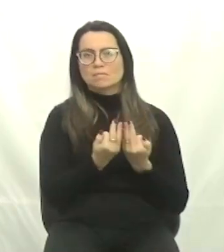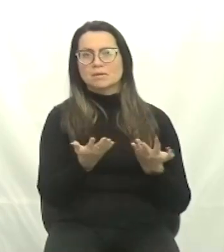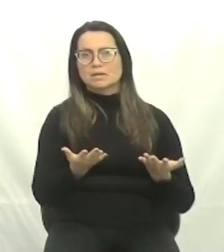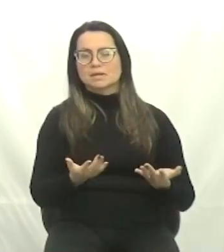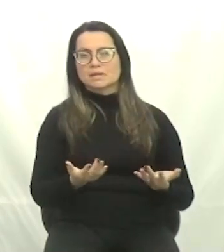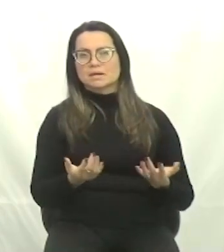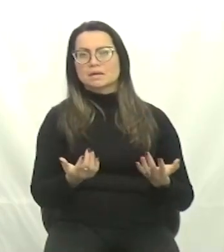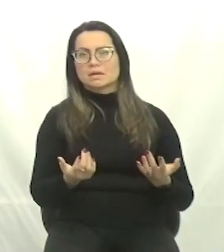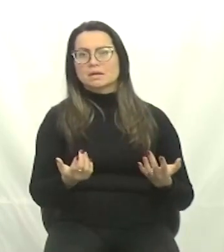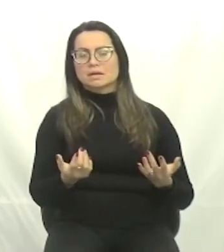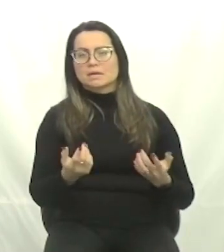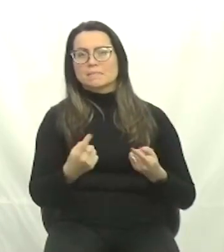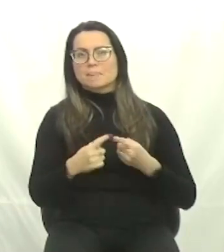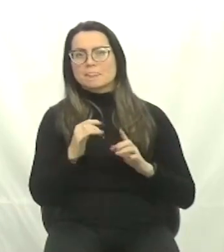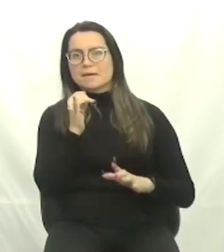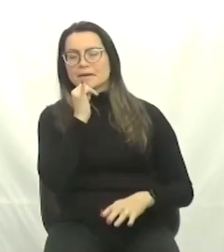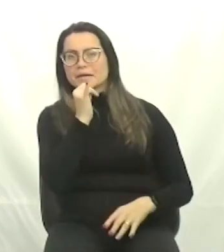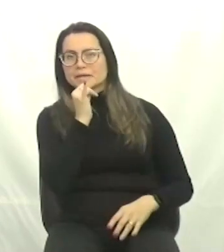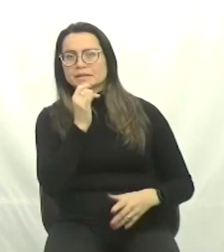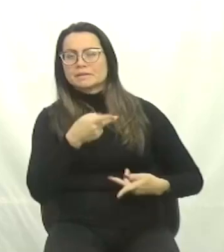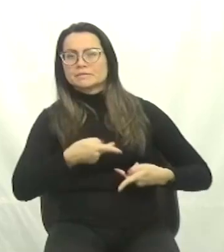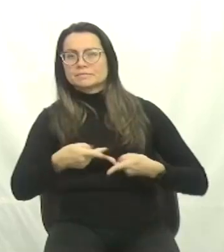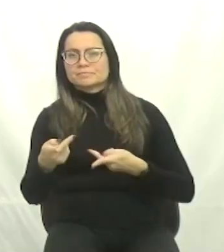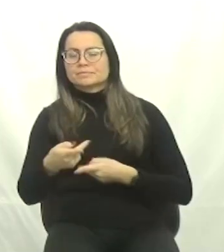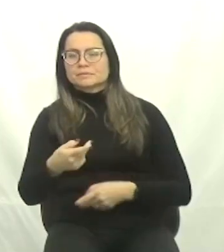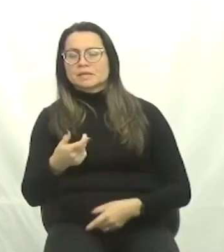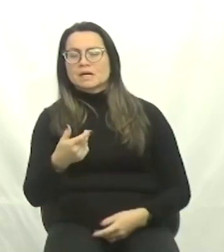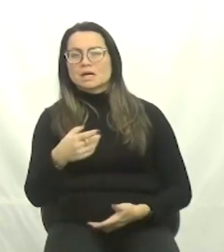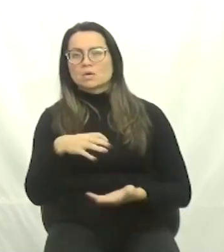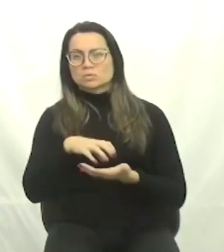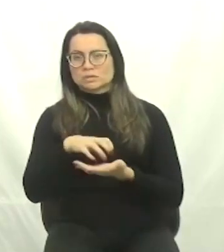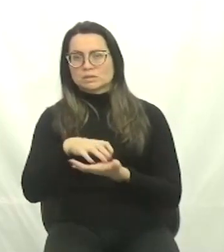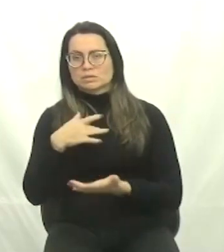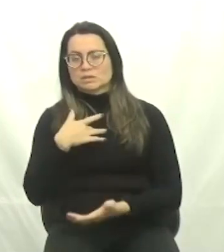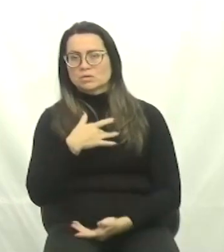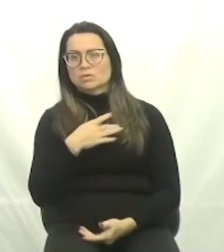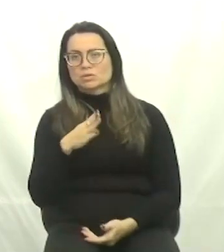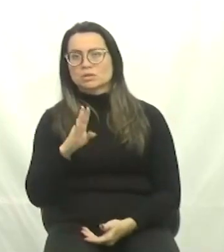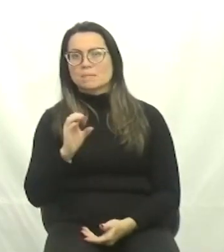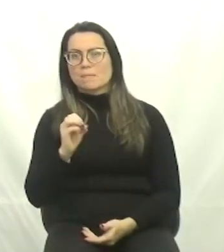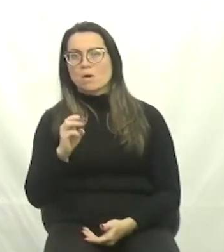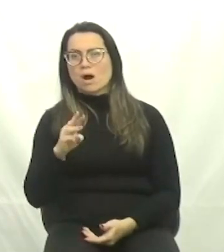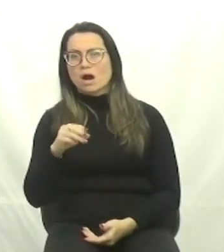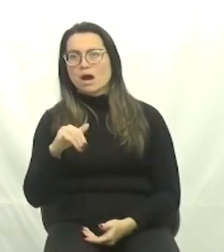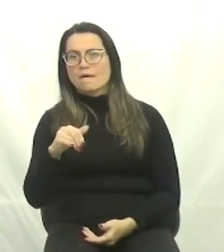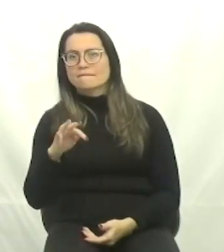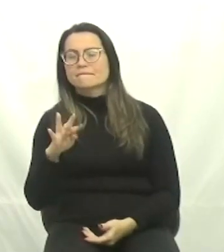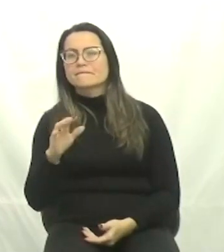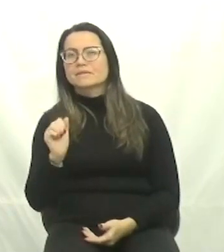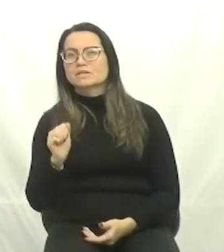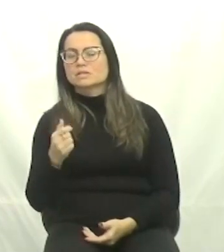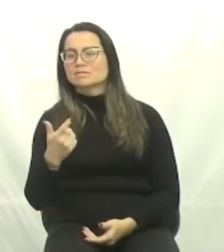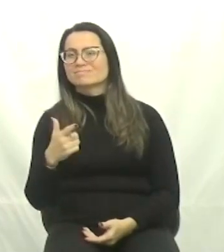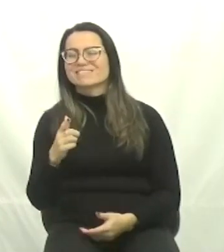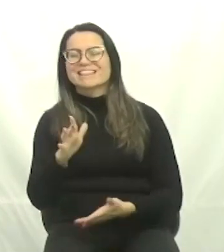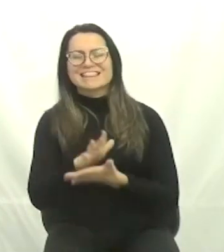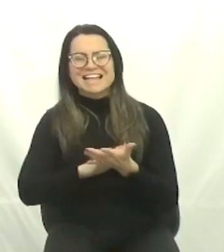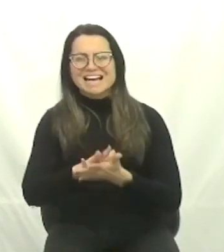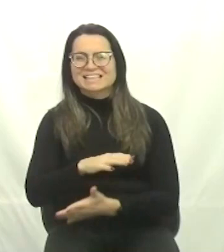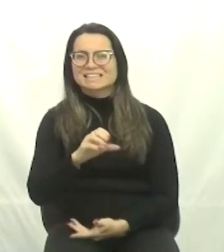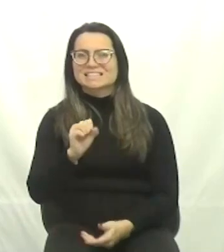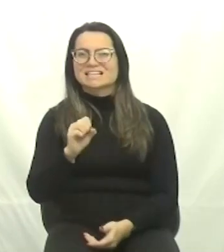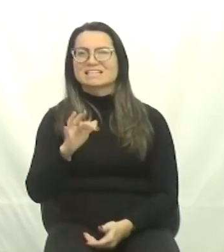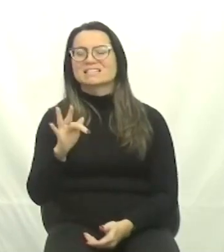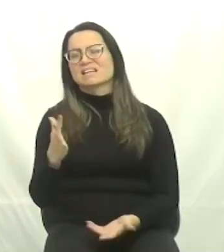visitado o 24 Horas do Boa Vista com a Comissão de Saúde, e lá a gente viu, lá não tem nenhuma ISF, né? Então, que a gente pôde ver